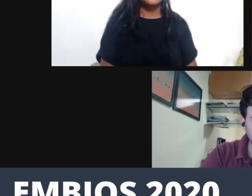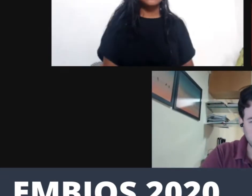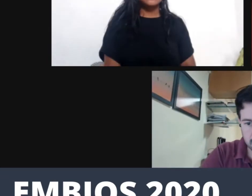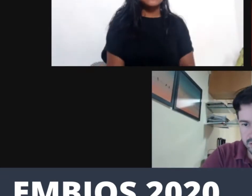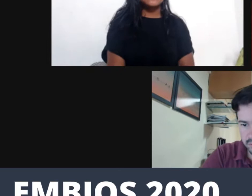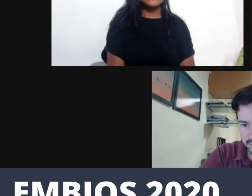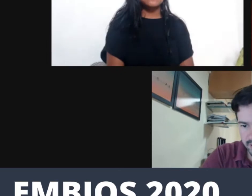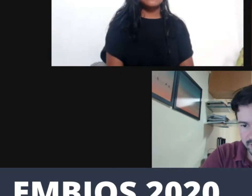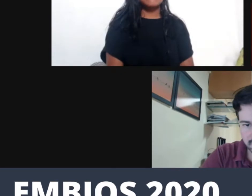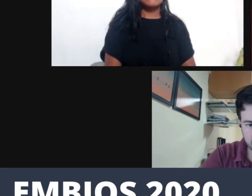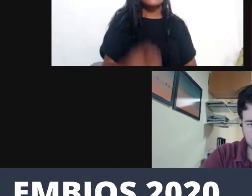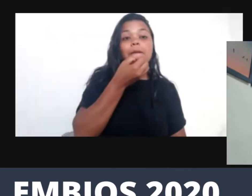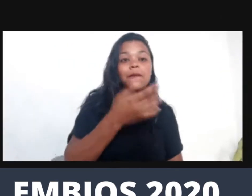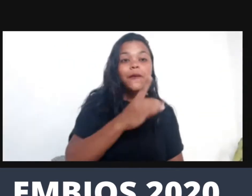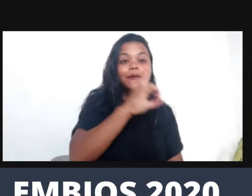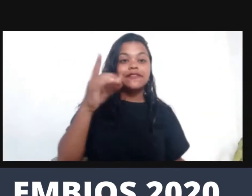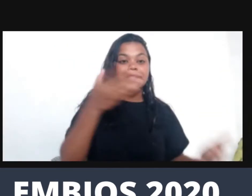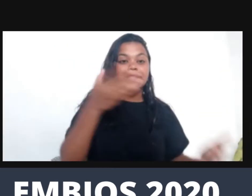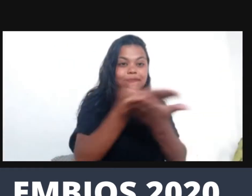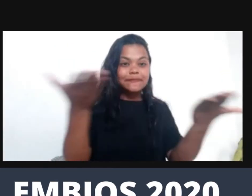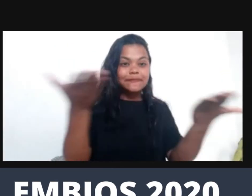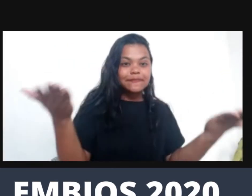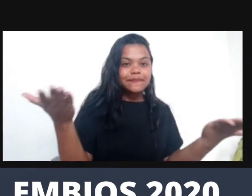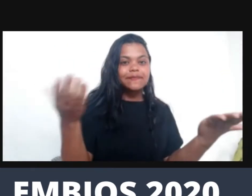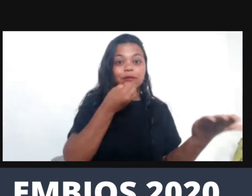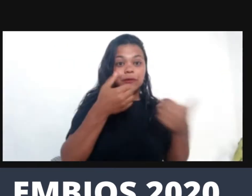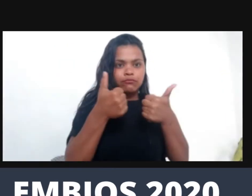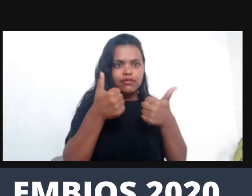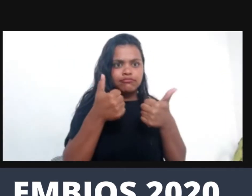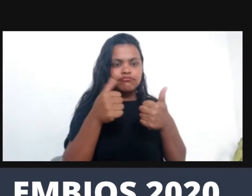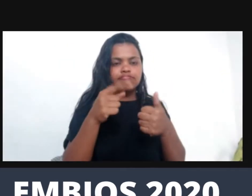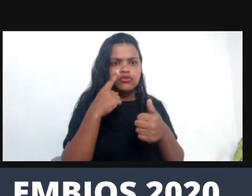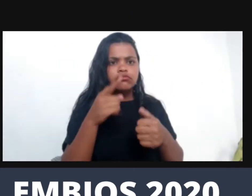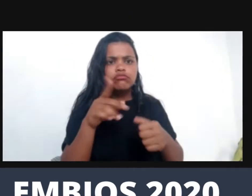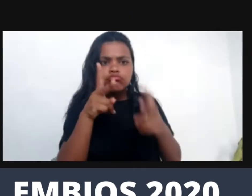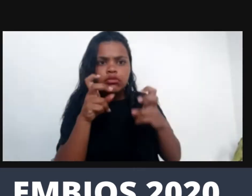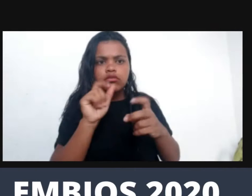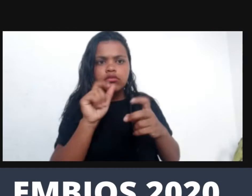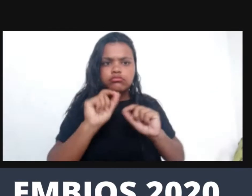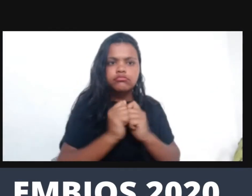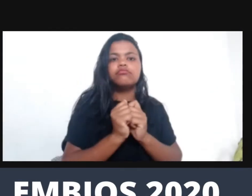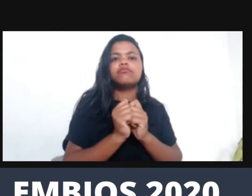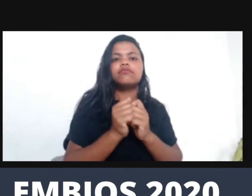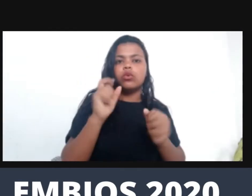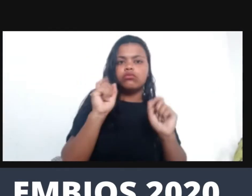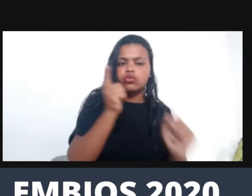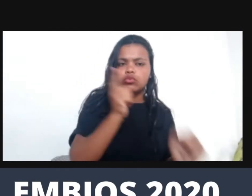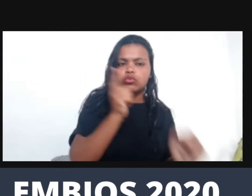Bom dia a todos, tudo bem? Conseguem me ouvir? Conseguem acompanhar?